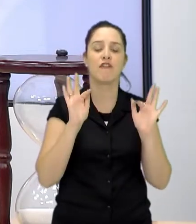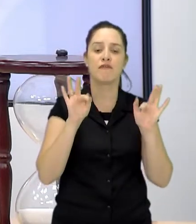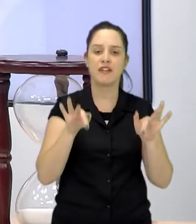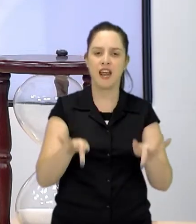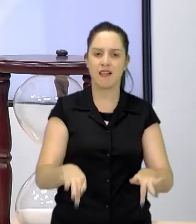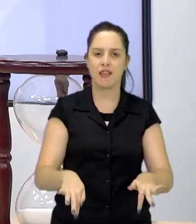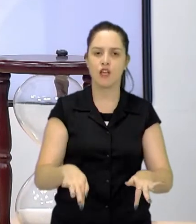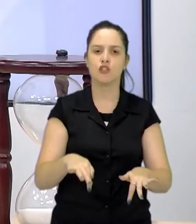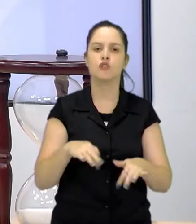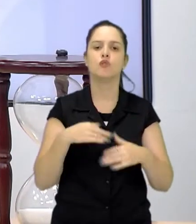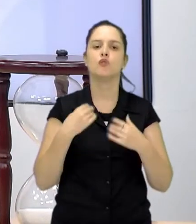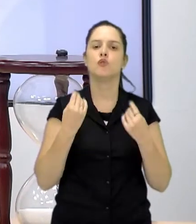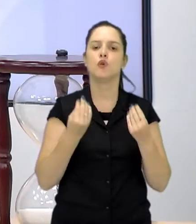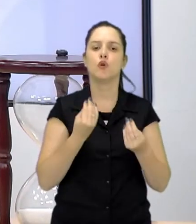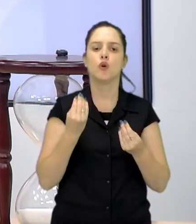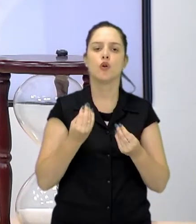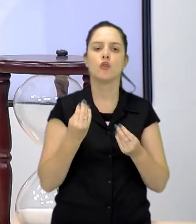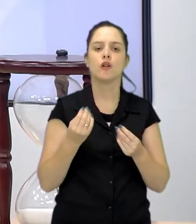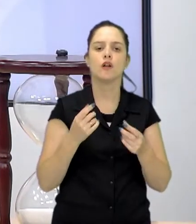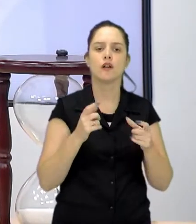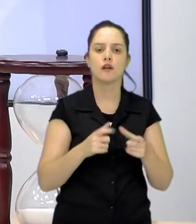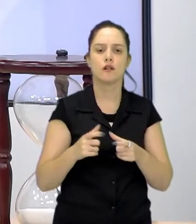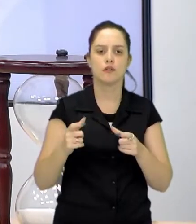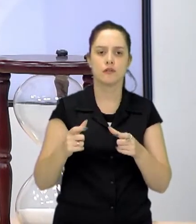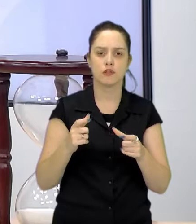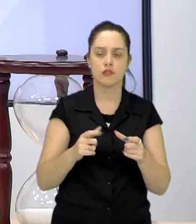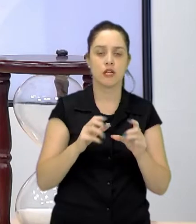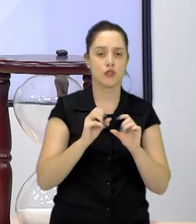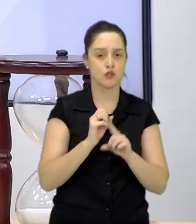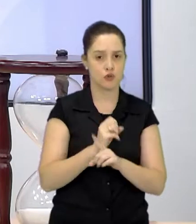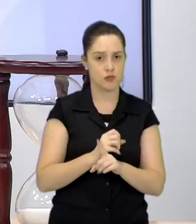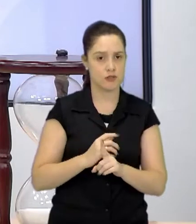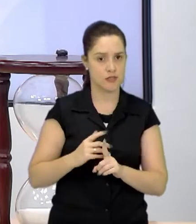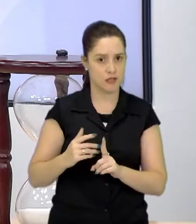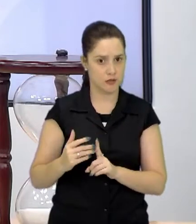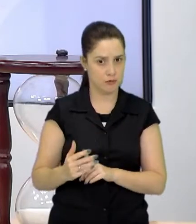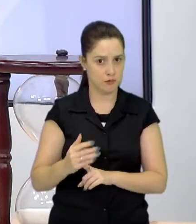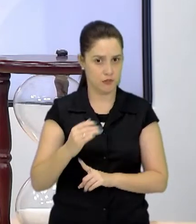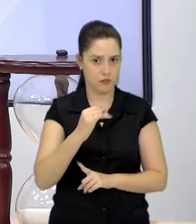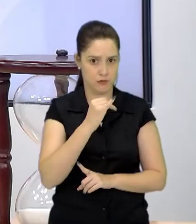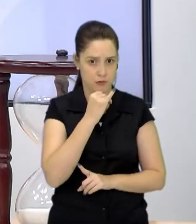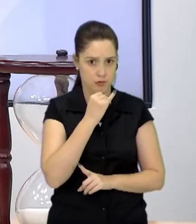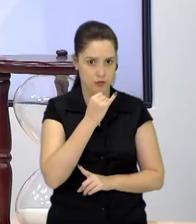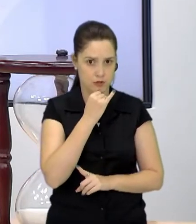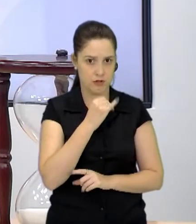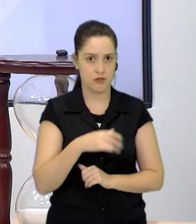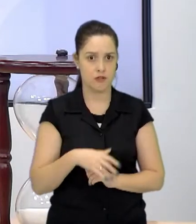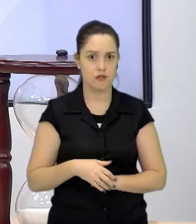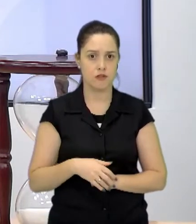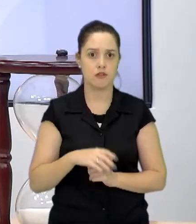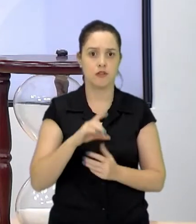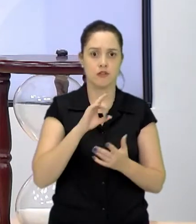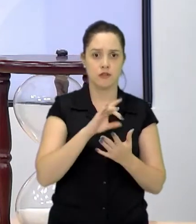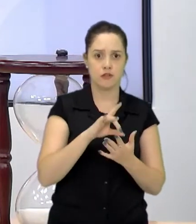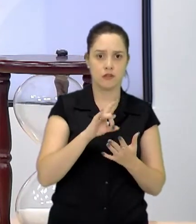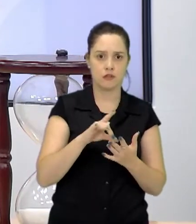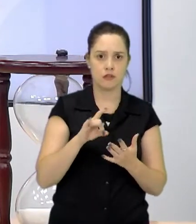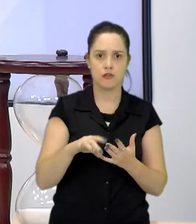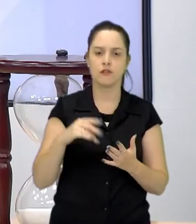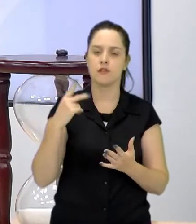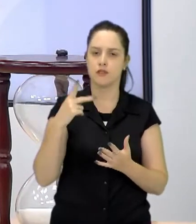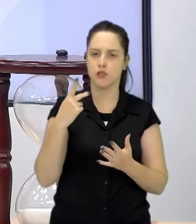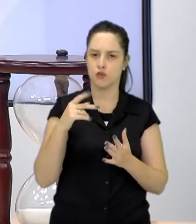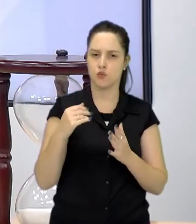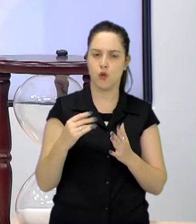de divulgar informações para a sociedade. Porém, a gente vai ver que cada gênero tem a sua